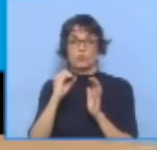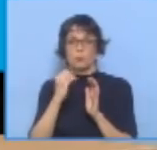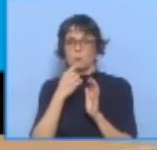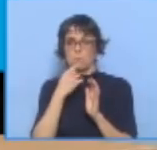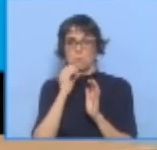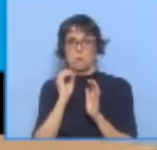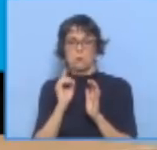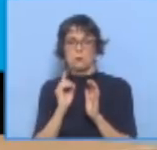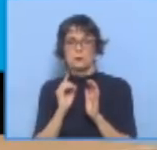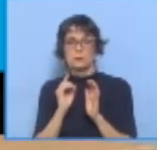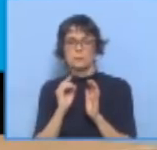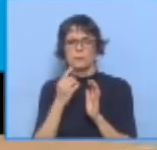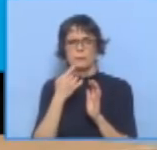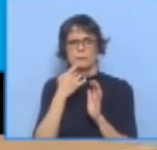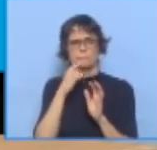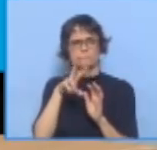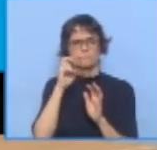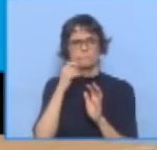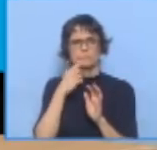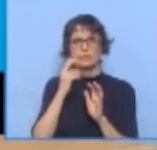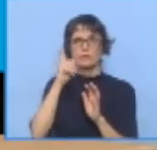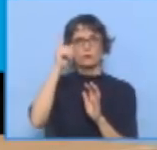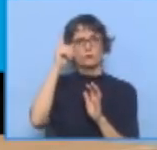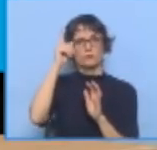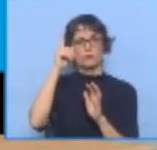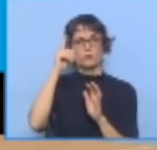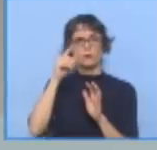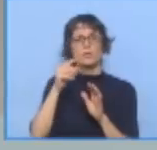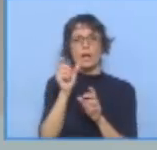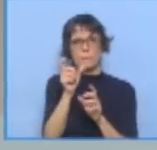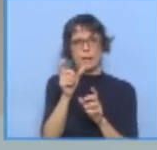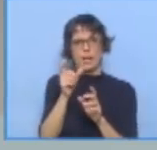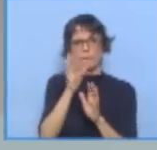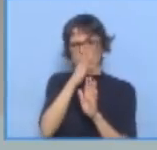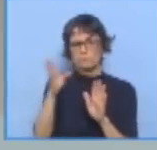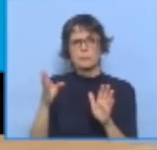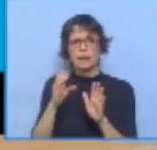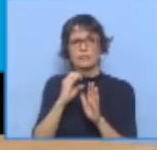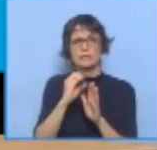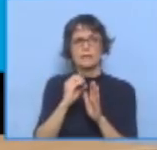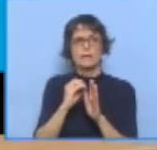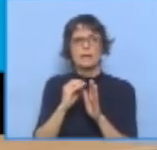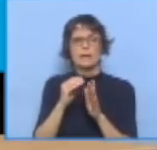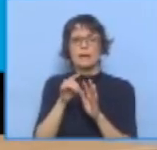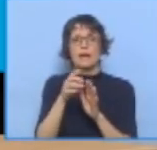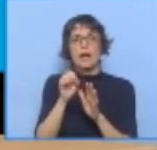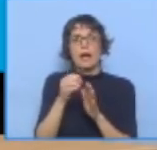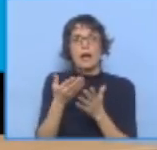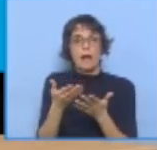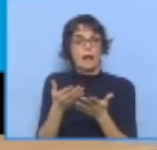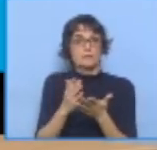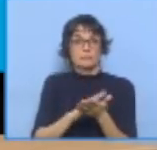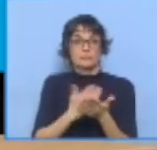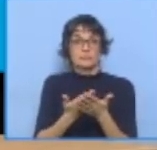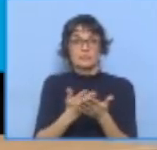país se diz muito mais cisco do que argueiro. Sim. Portanto, aí é uma questão agora de escolher entre duas. Tradutora do